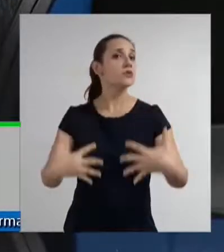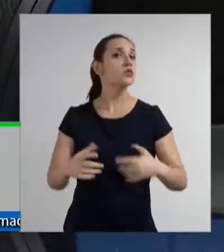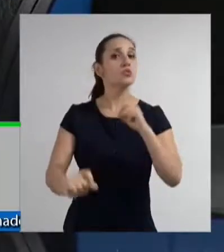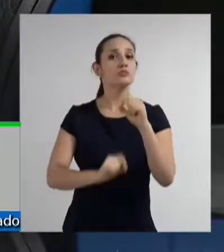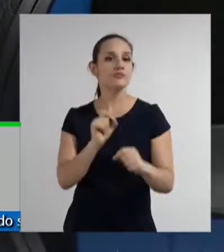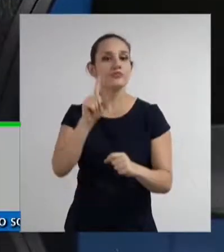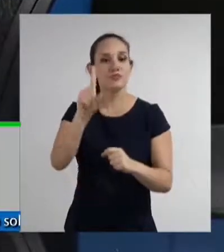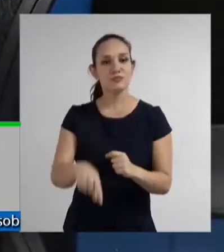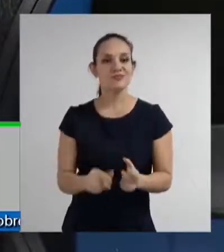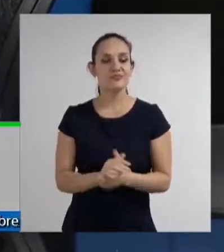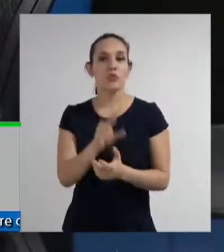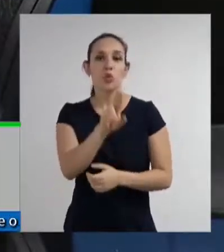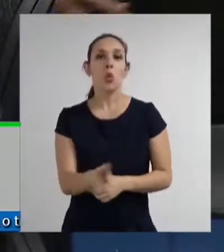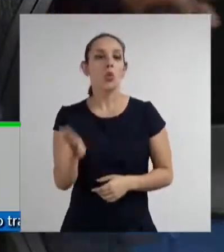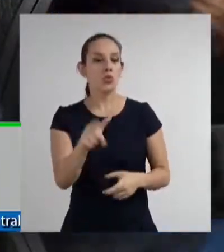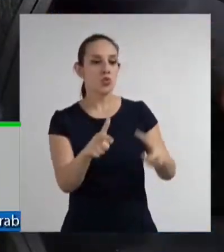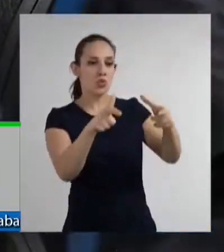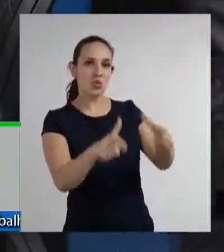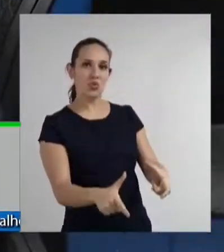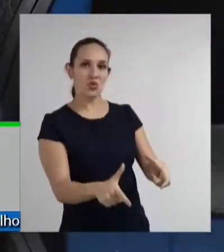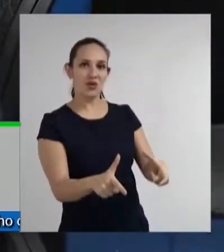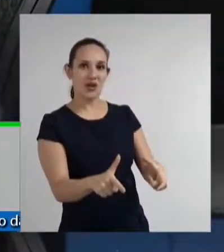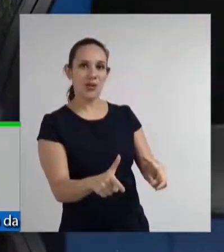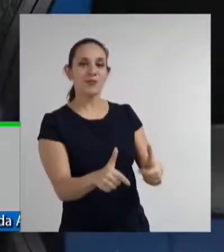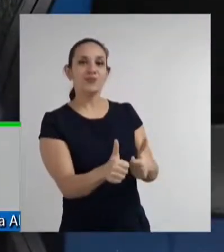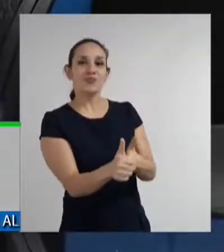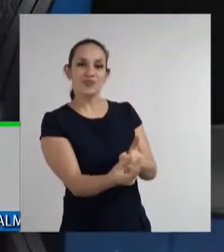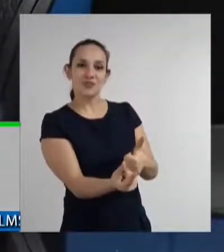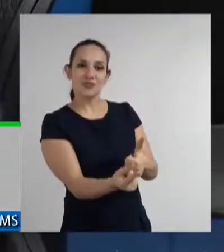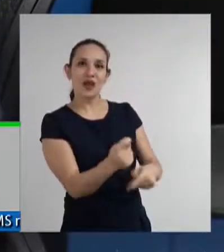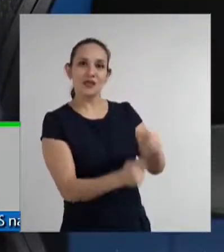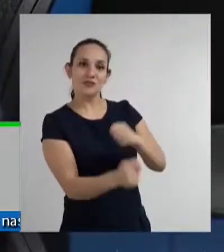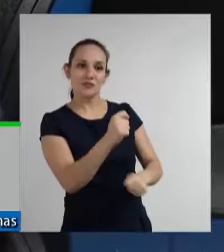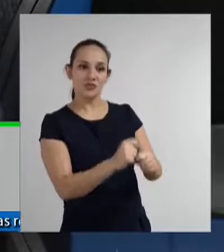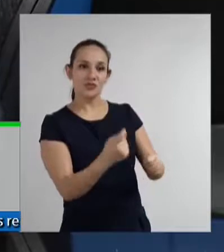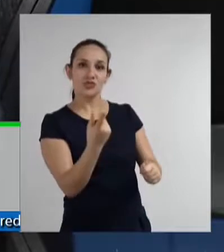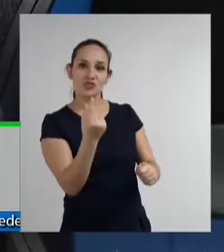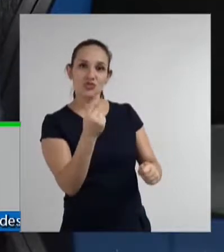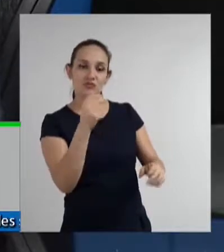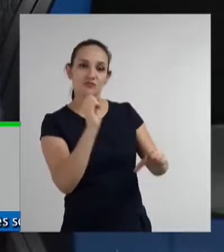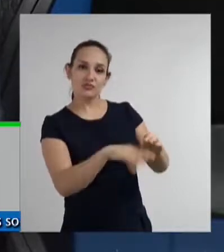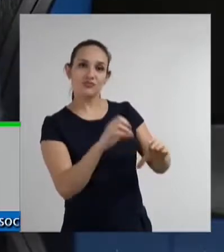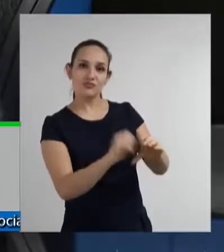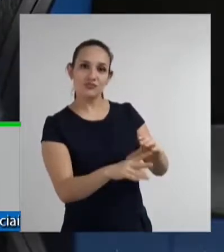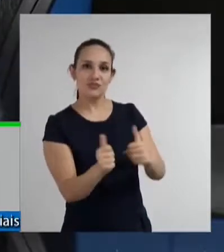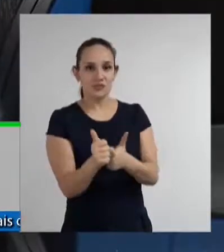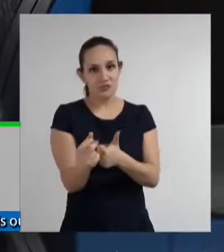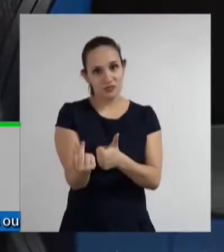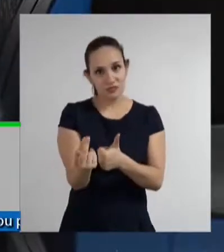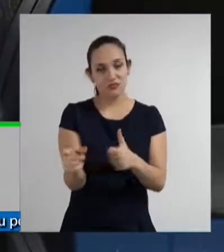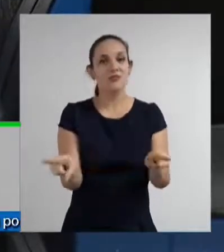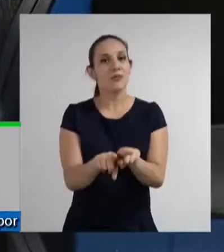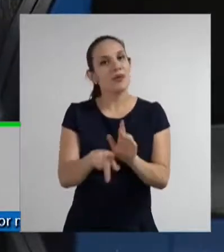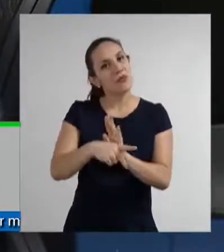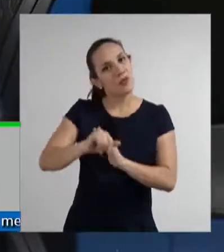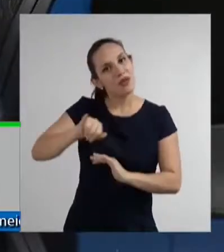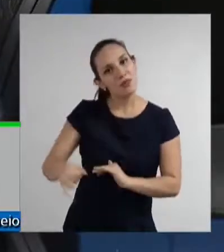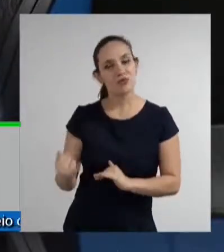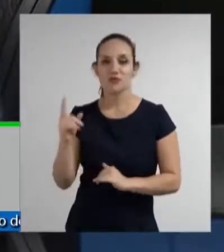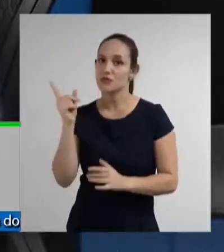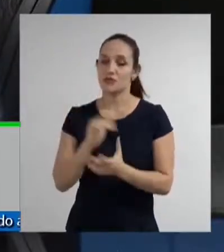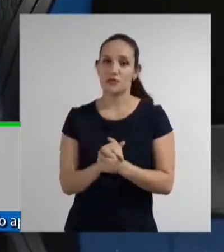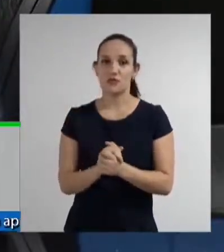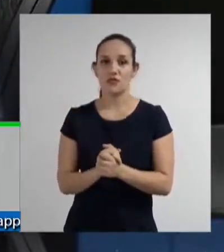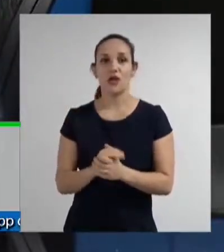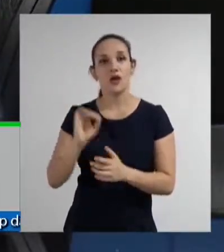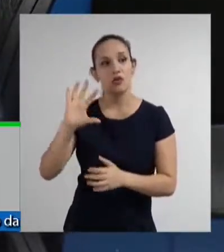dispõe sobre a utilização de depósitos judiciais e administrativos em dinheiro, tributários e não tributários,